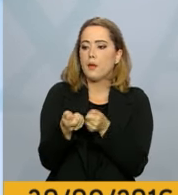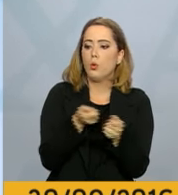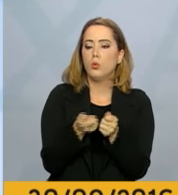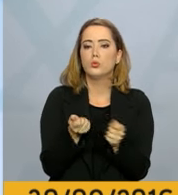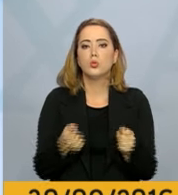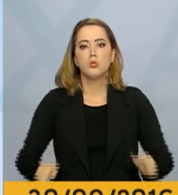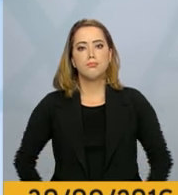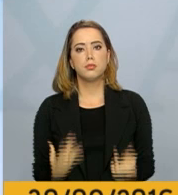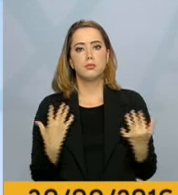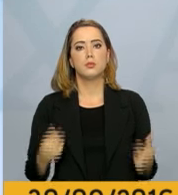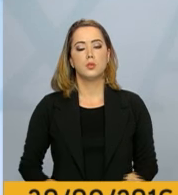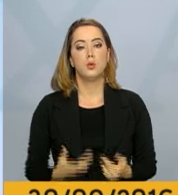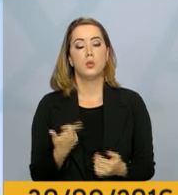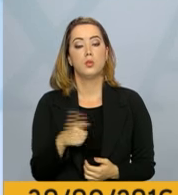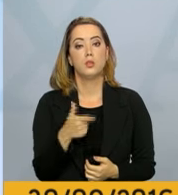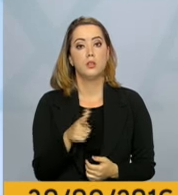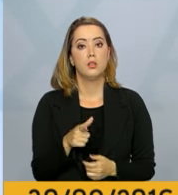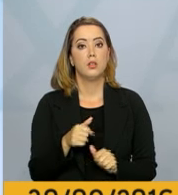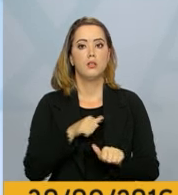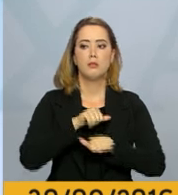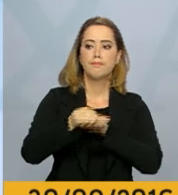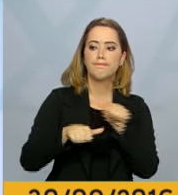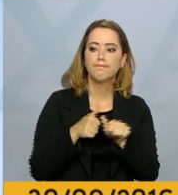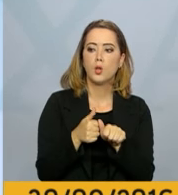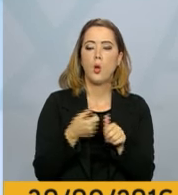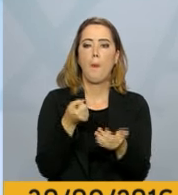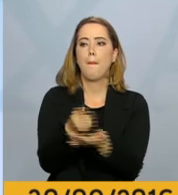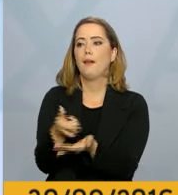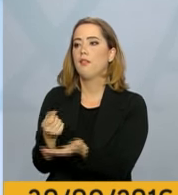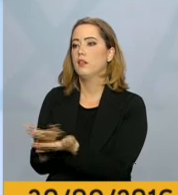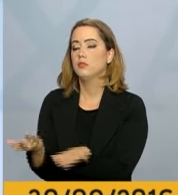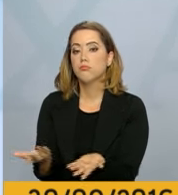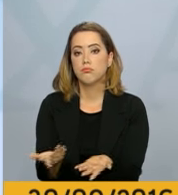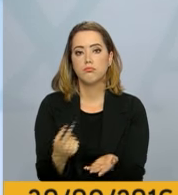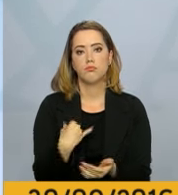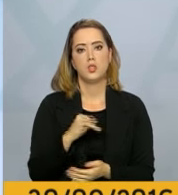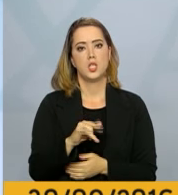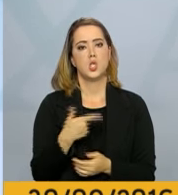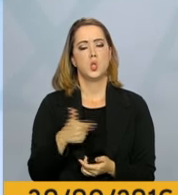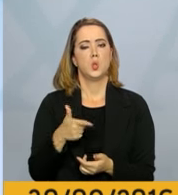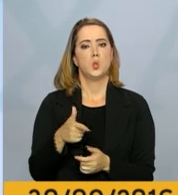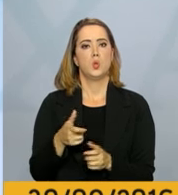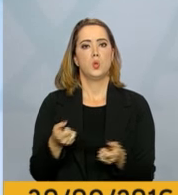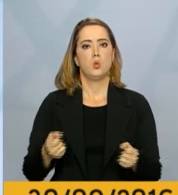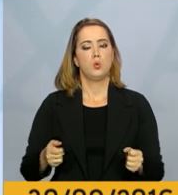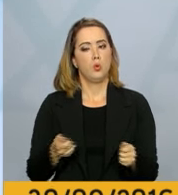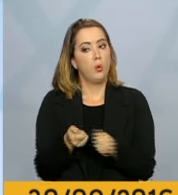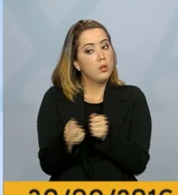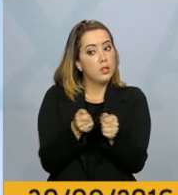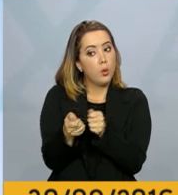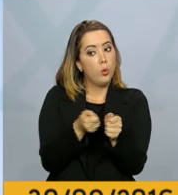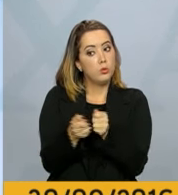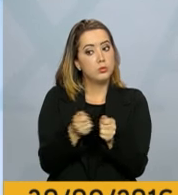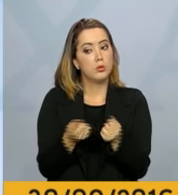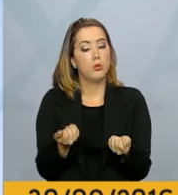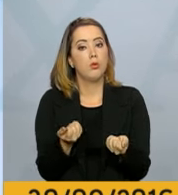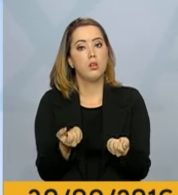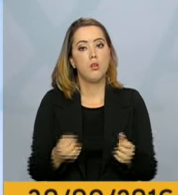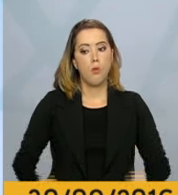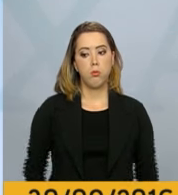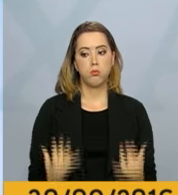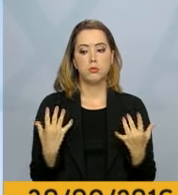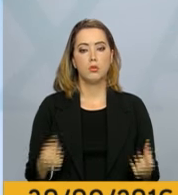traduza em investimentos e consumo. Sem o controle dos gastos, seriam insustentáveis as políticas de habitação,